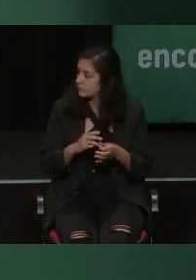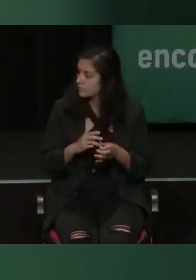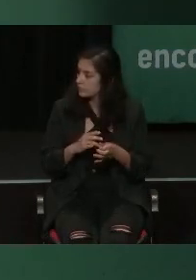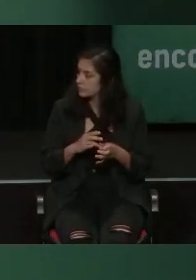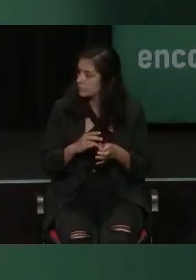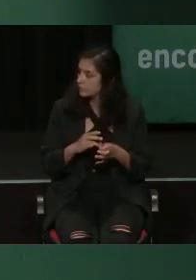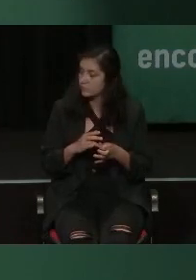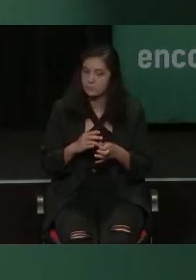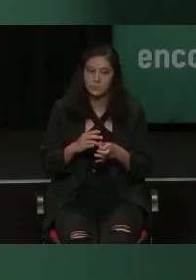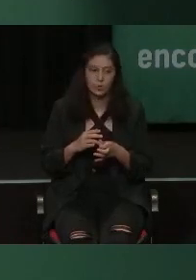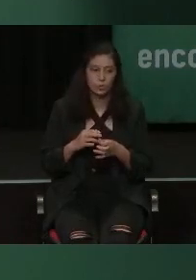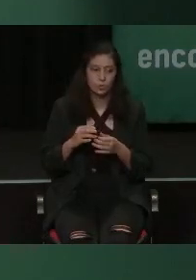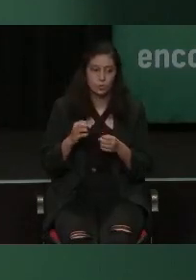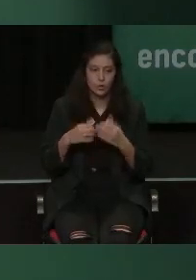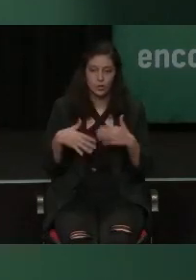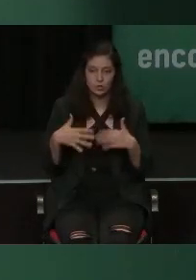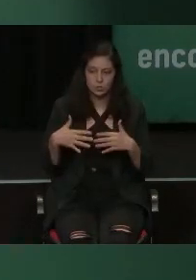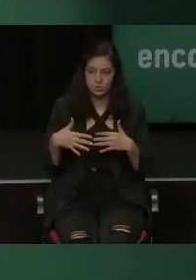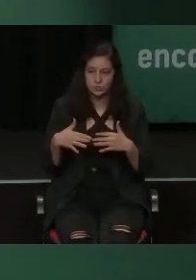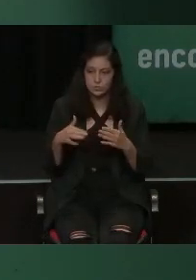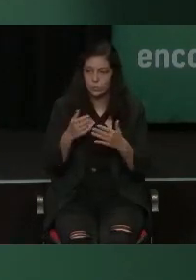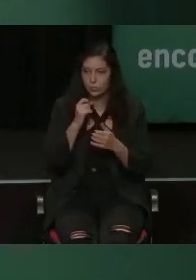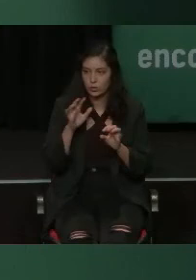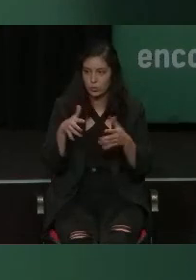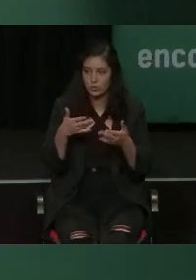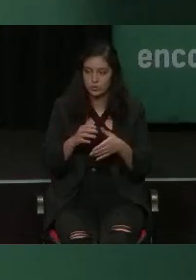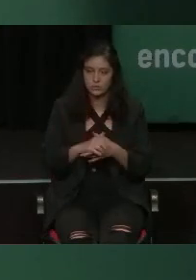O algoritmo pode estar em qualquer lado.